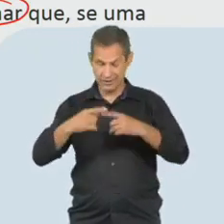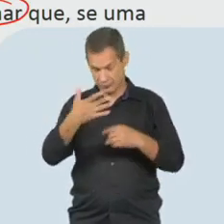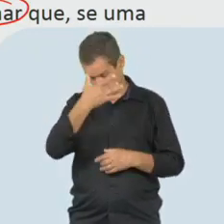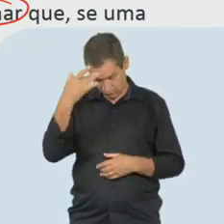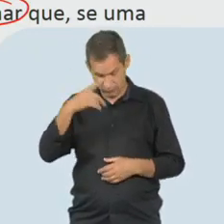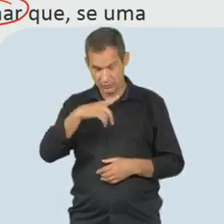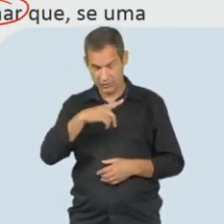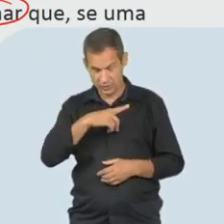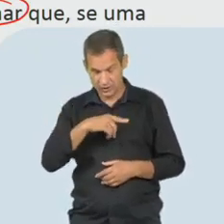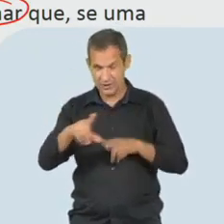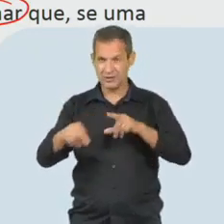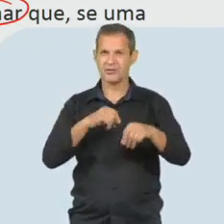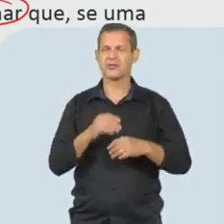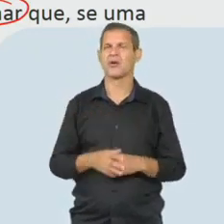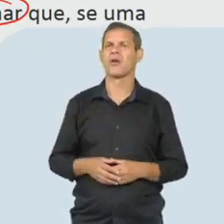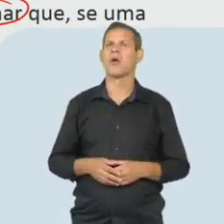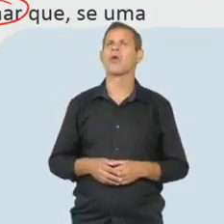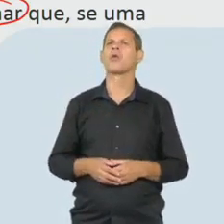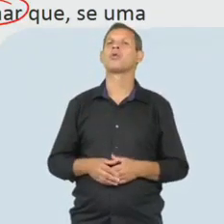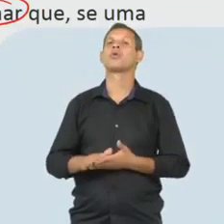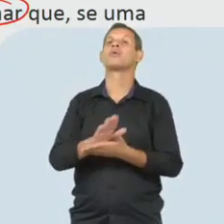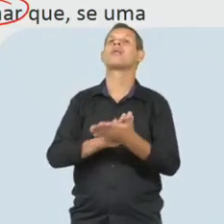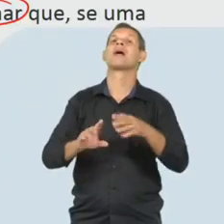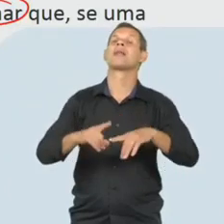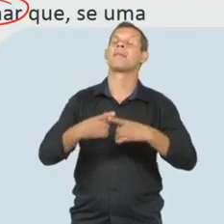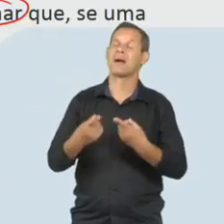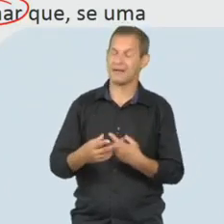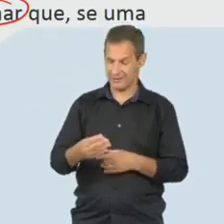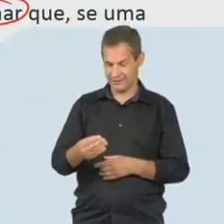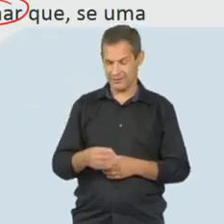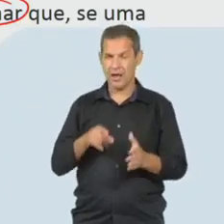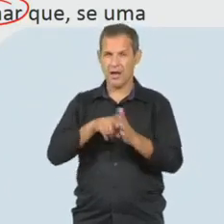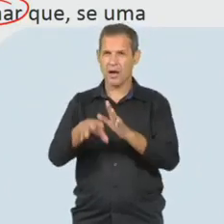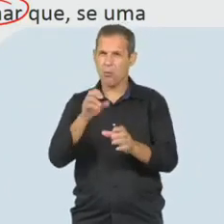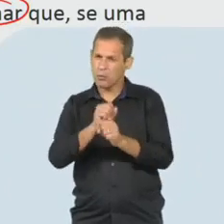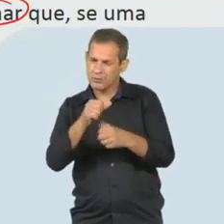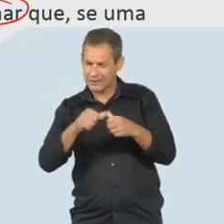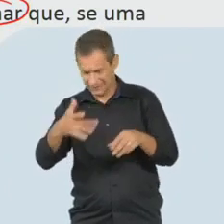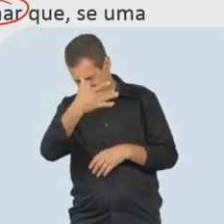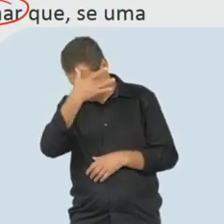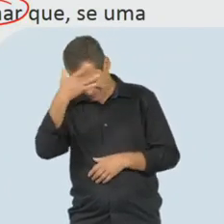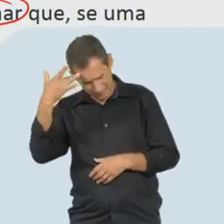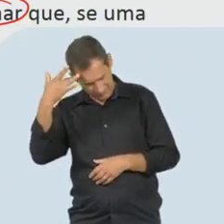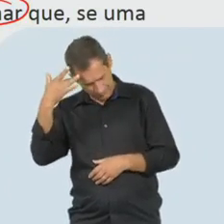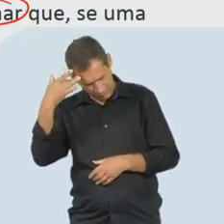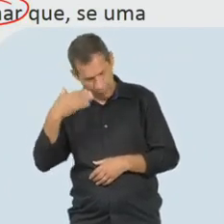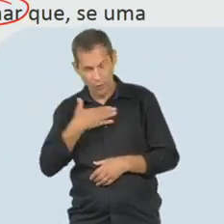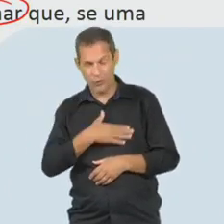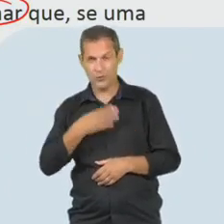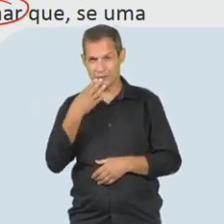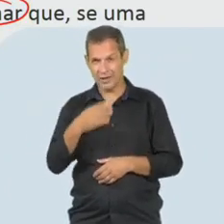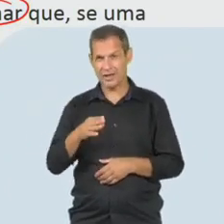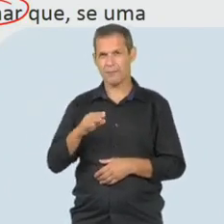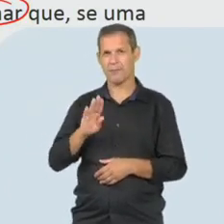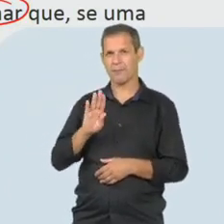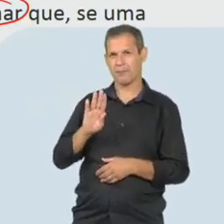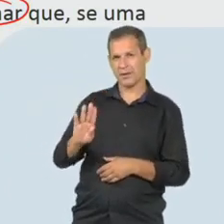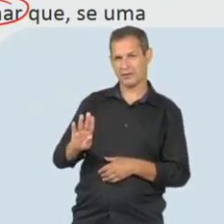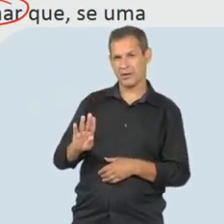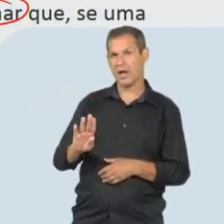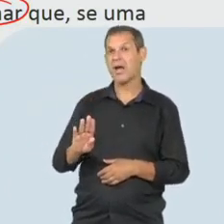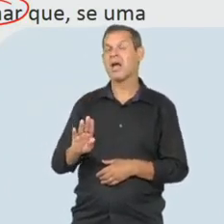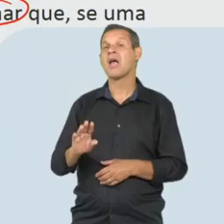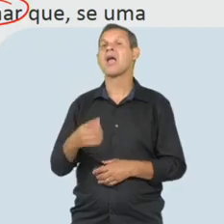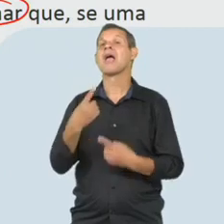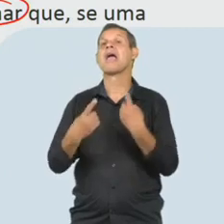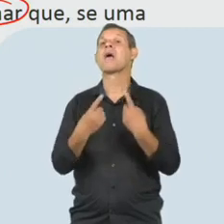sido selecionada ao acaso, a chance dessa pessoa preferir a marca B seria de